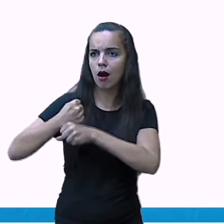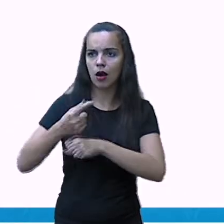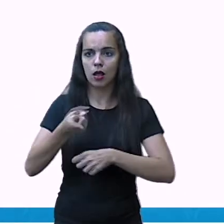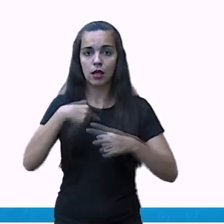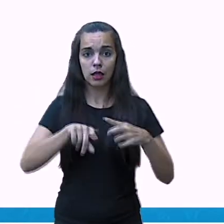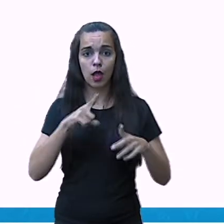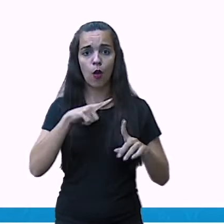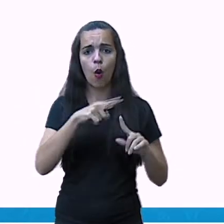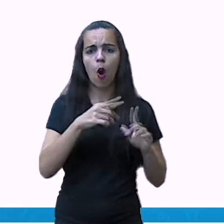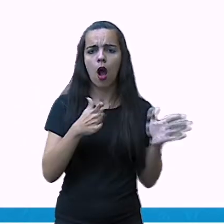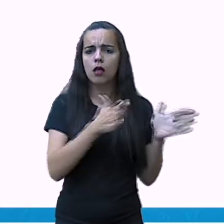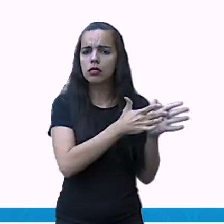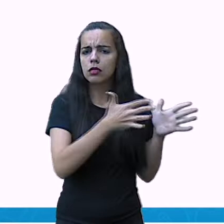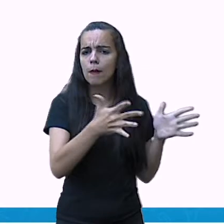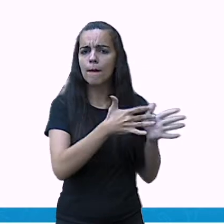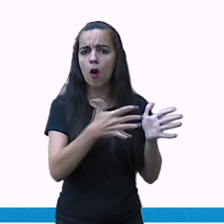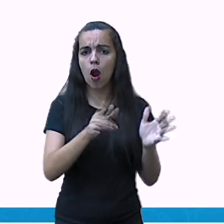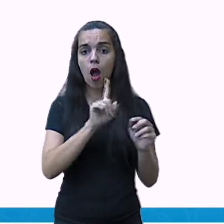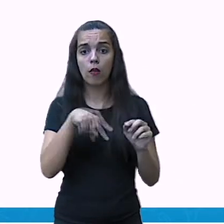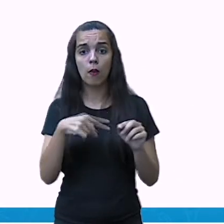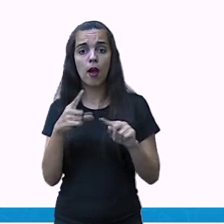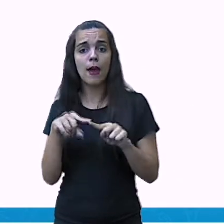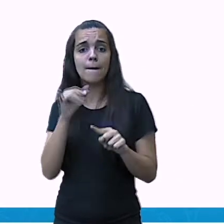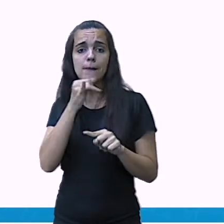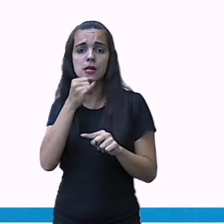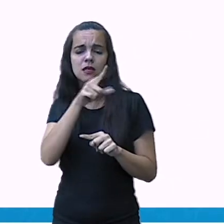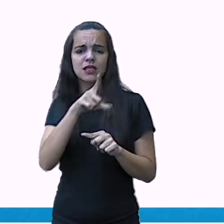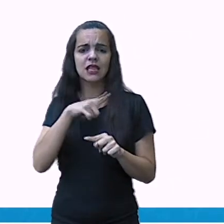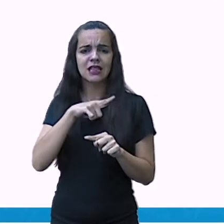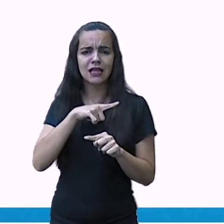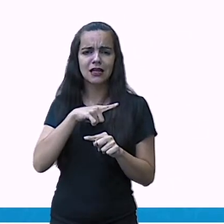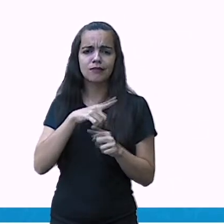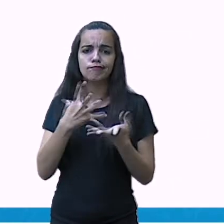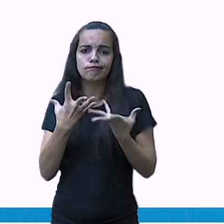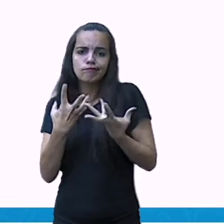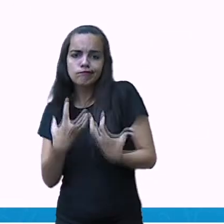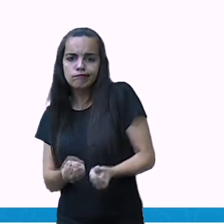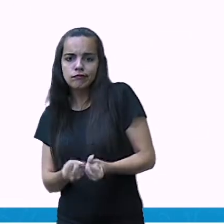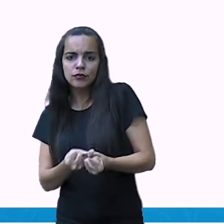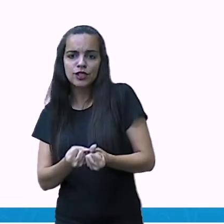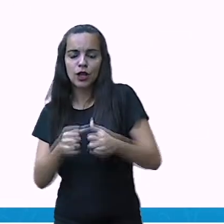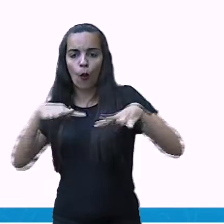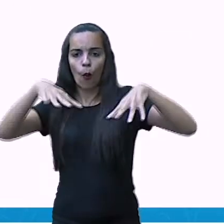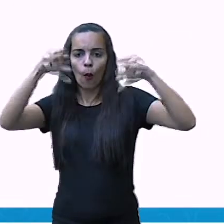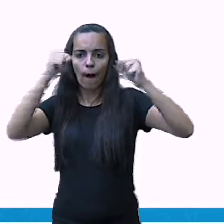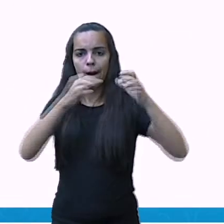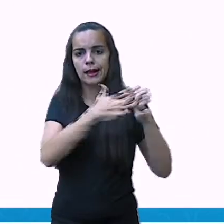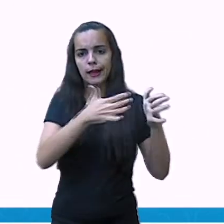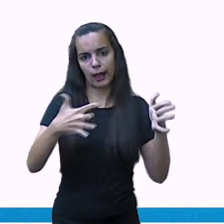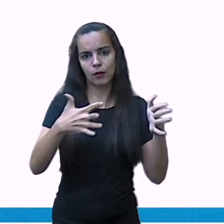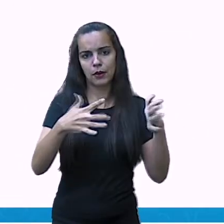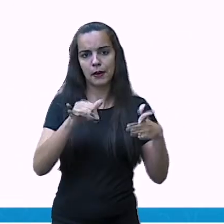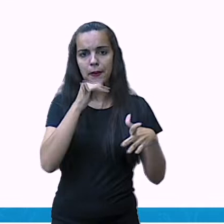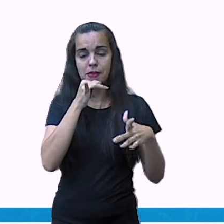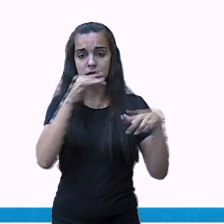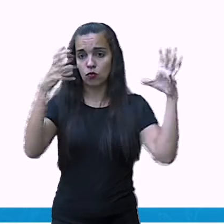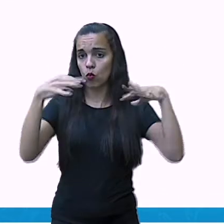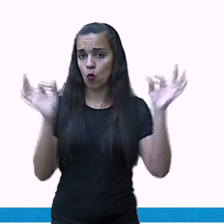certo período do ano. E aqui já fala, né, no sertão nordestino, no clima